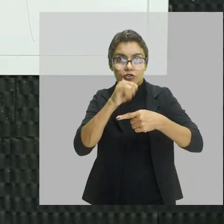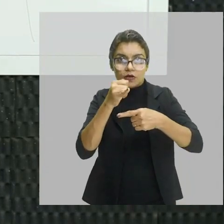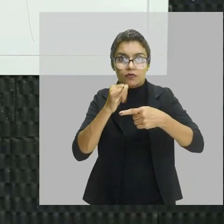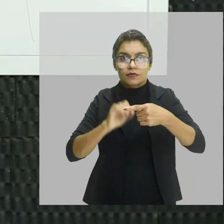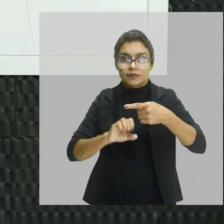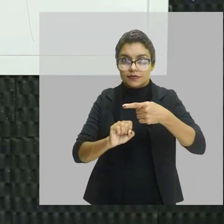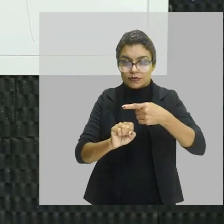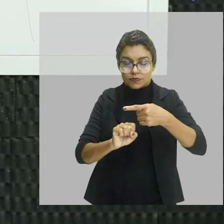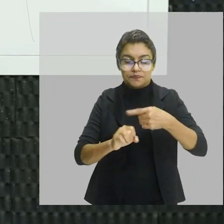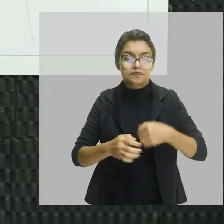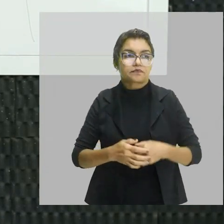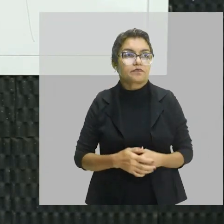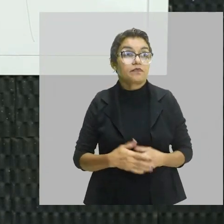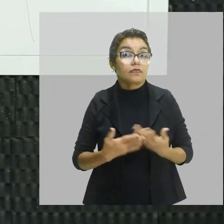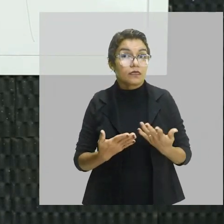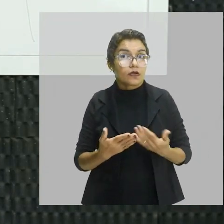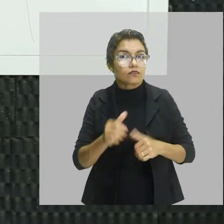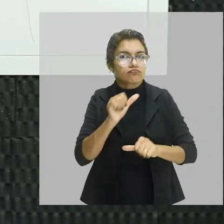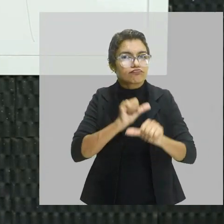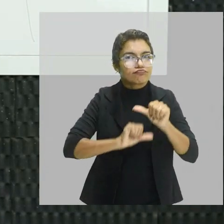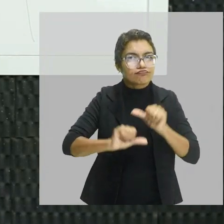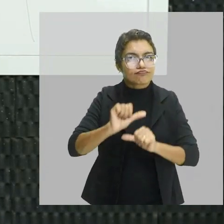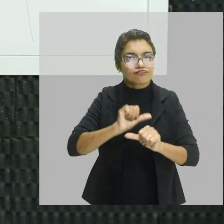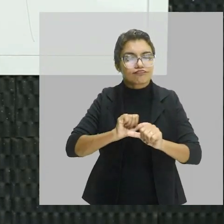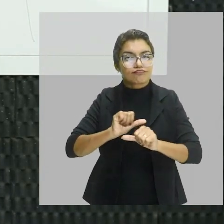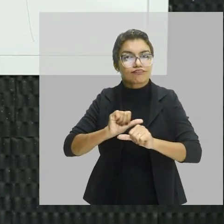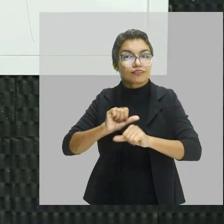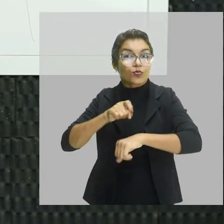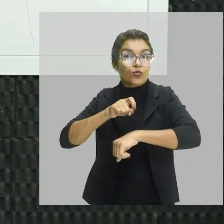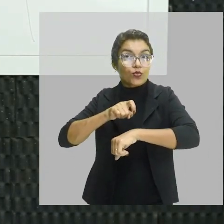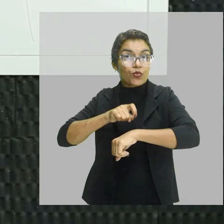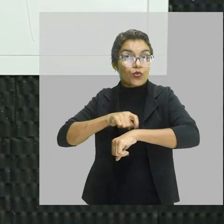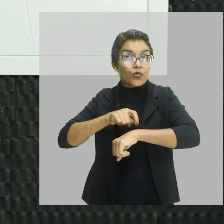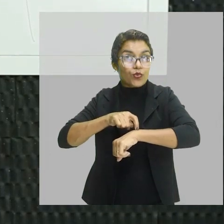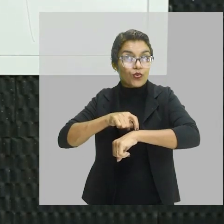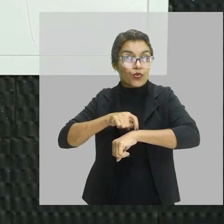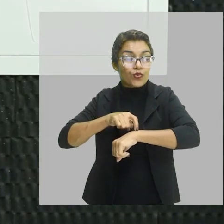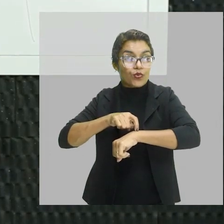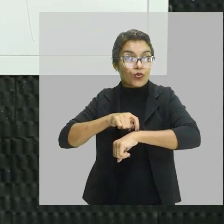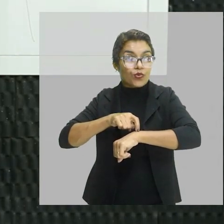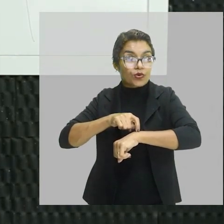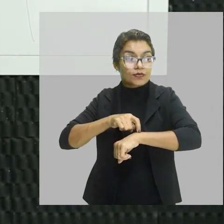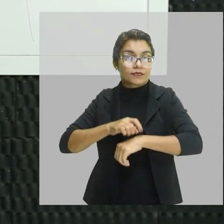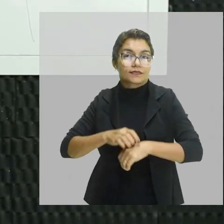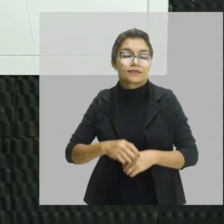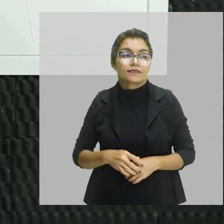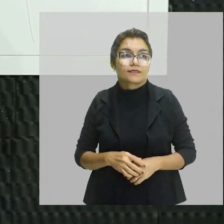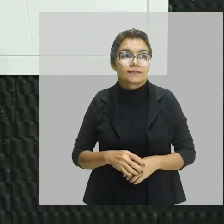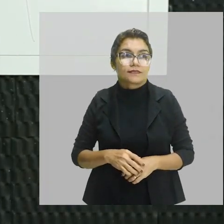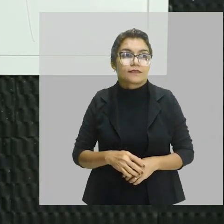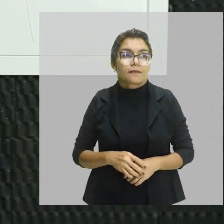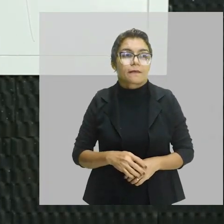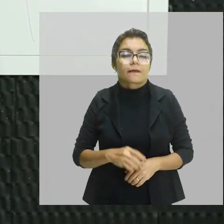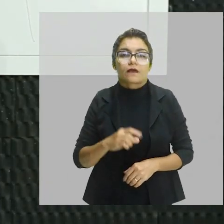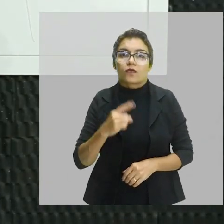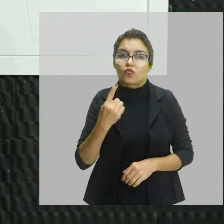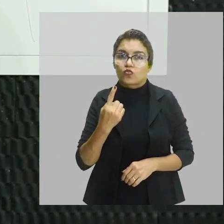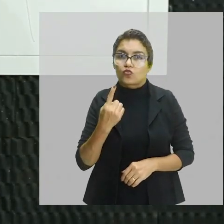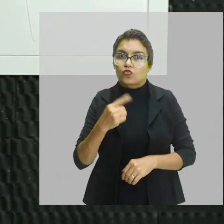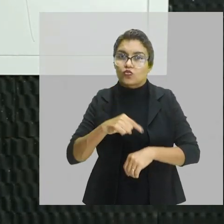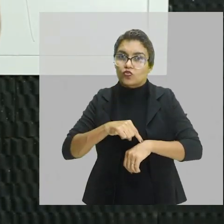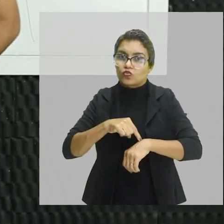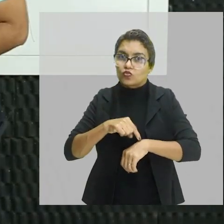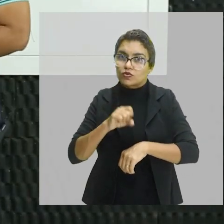Então eu vou fazer o seguinte, eu vou transformar isso para horas. 1 segundo tem quantos minutos? 1 segundo